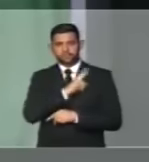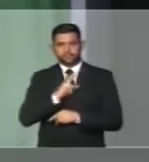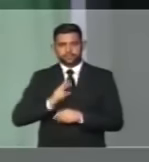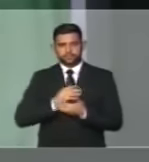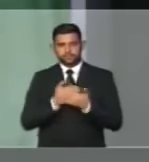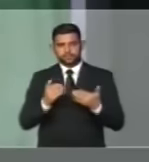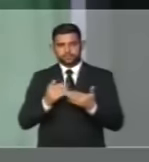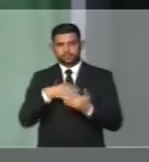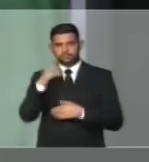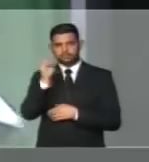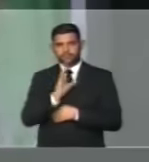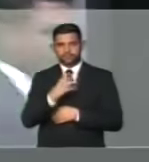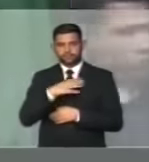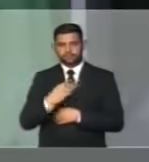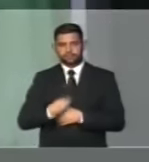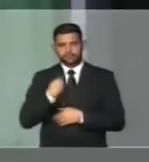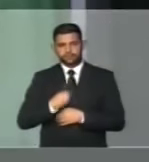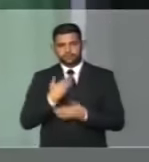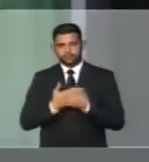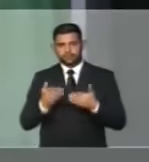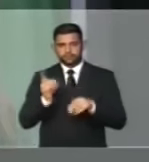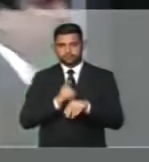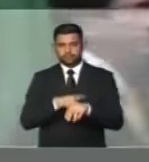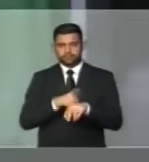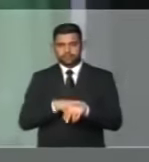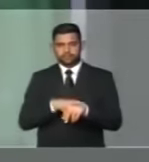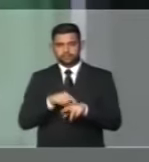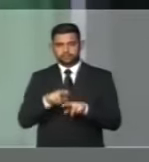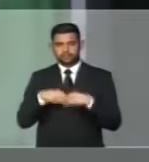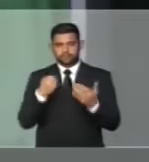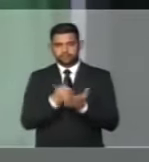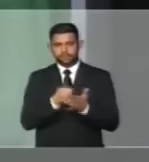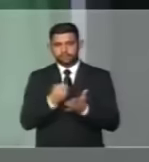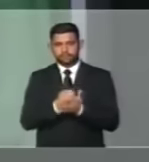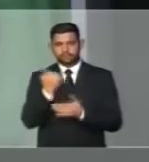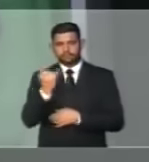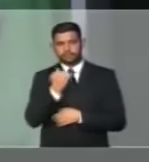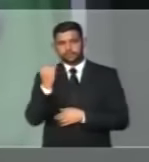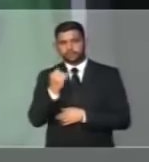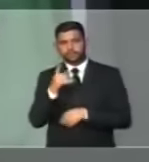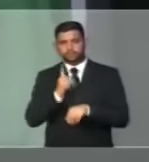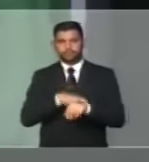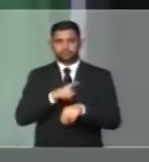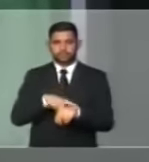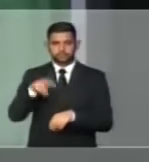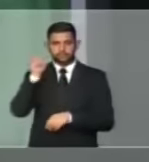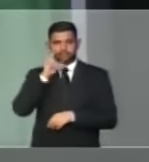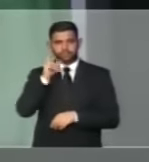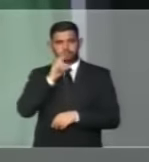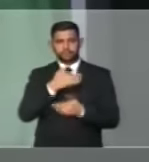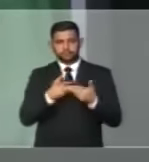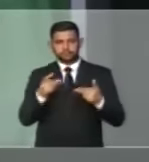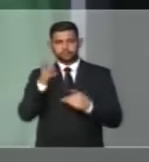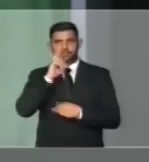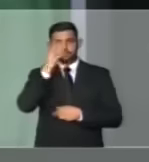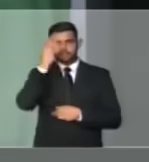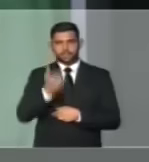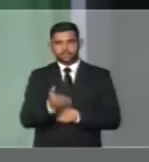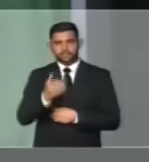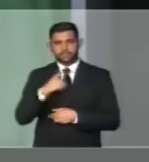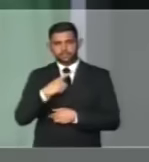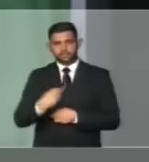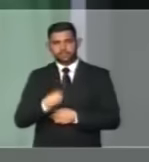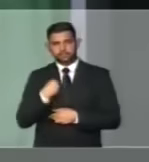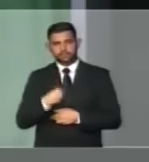presidente, o Brasil vive um momento por deveras importante, um momento histórico. Vossa Excelência